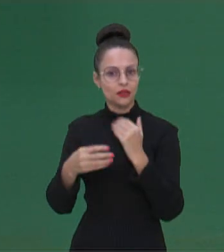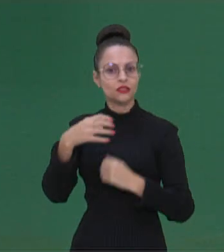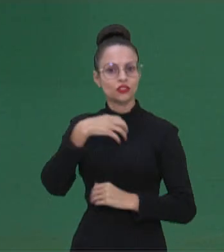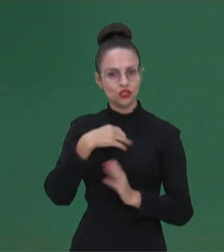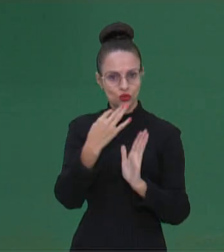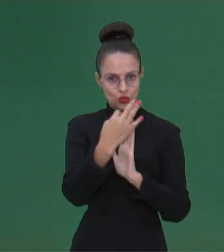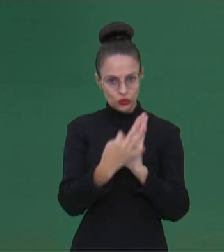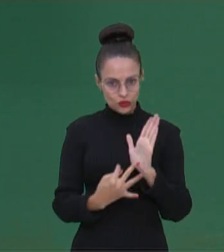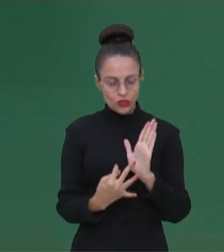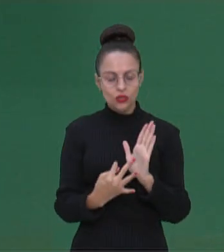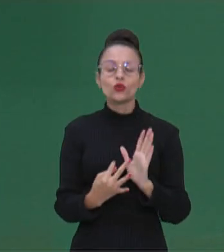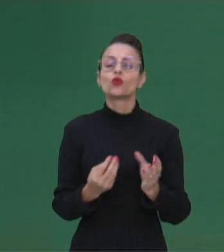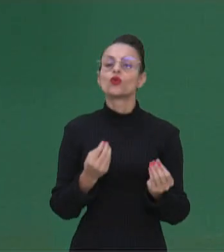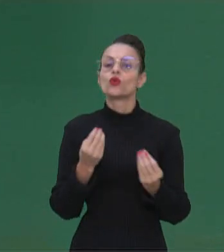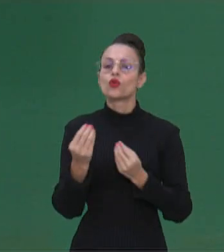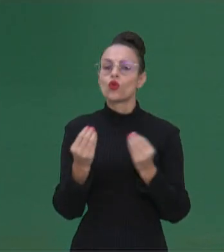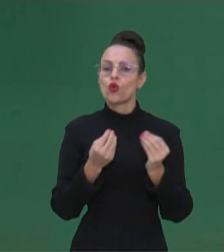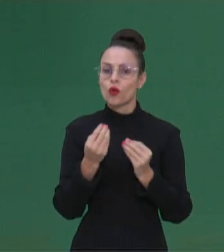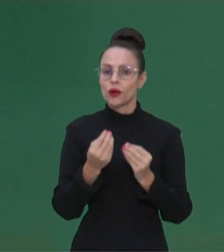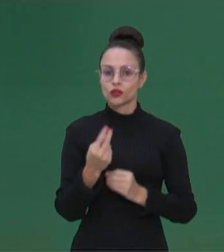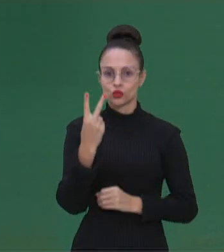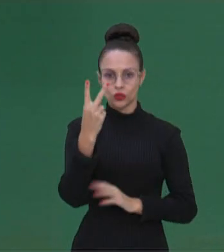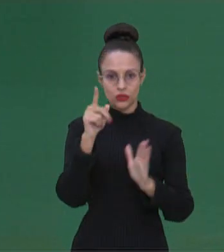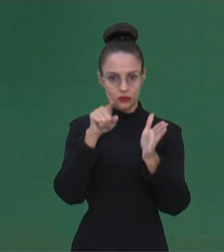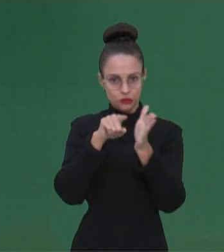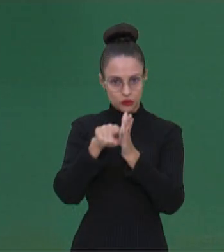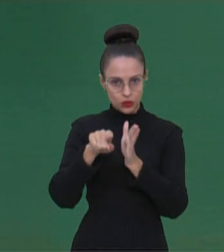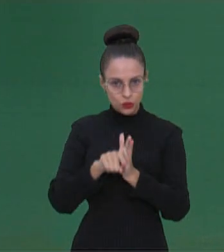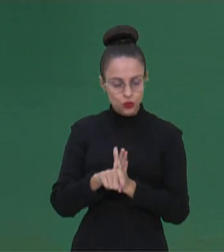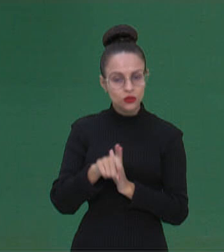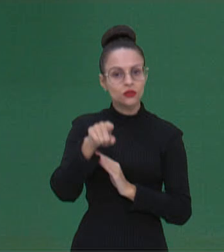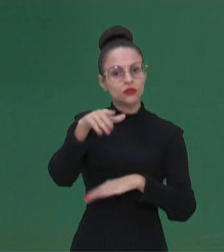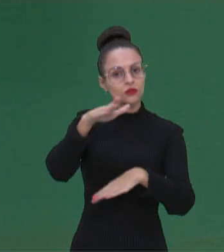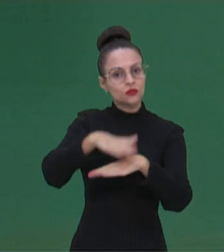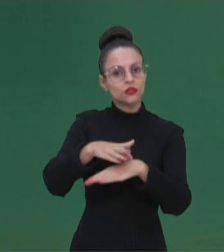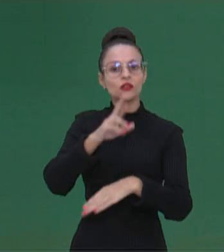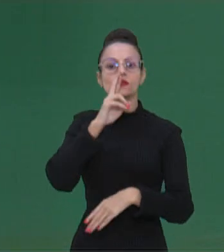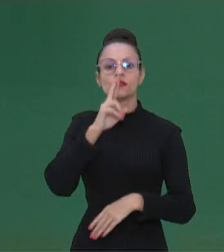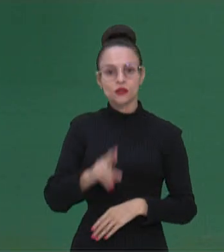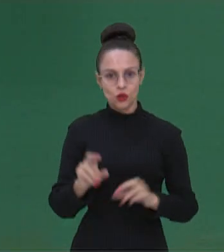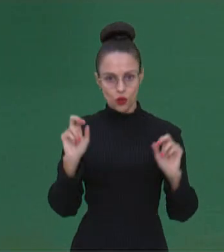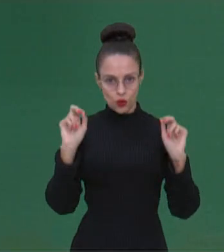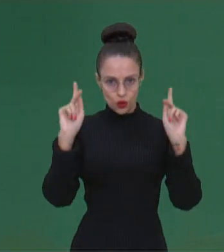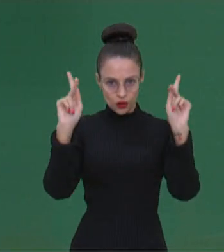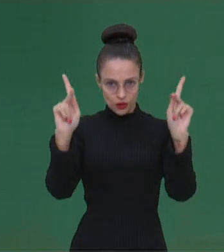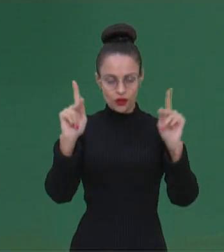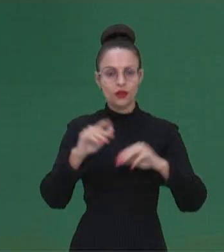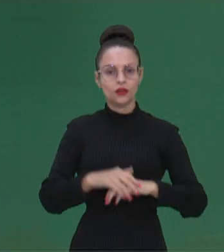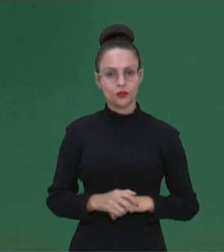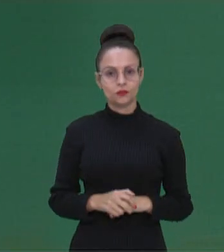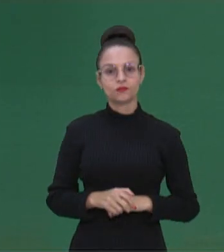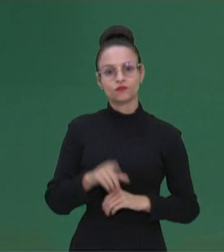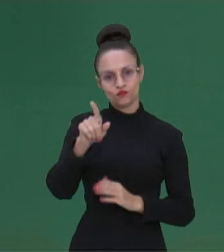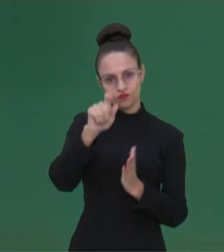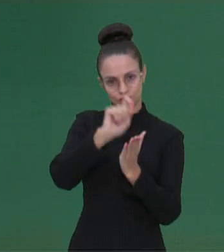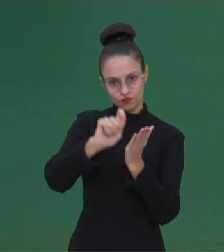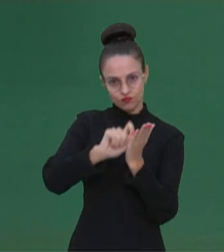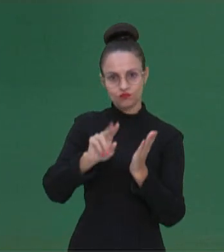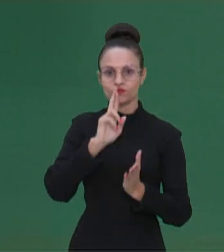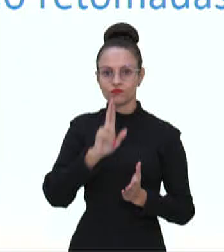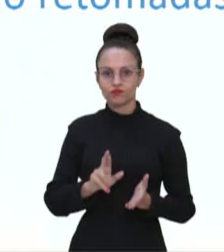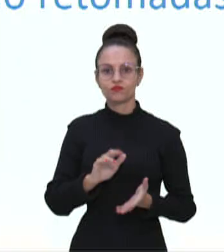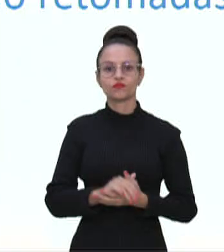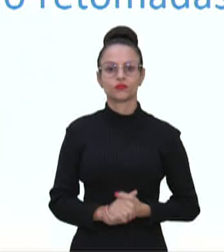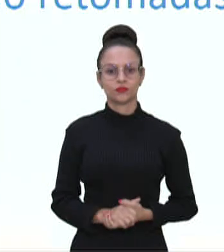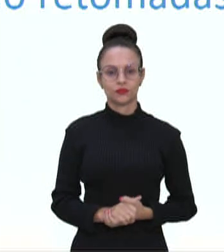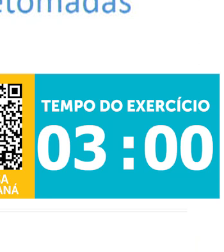da notícia. Então eu tenho duas perguntas aqui para que vocês resolvam, ok? Então um minutinho para vocês fazerem isso.